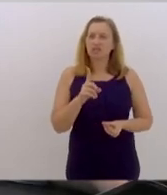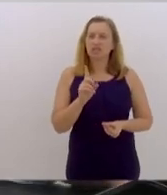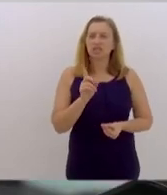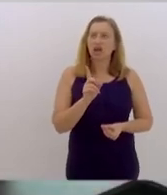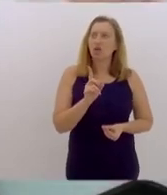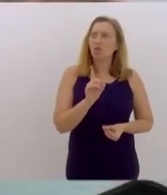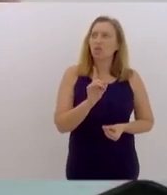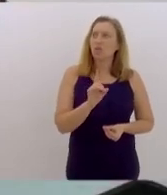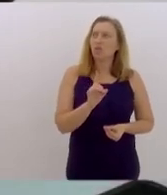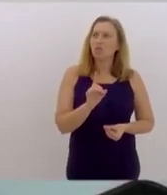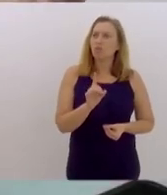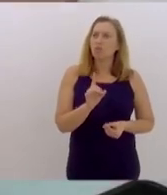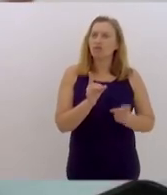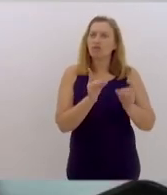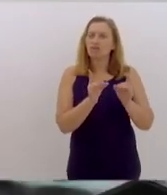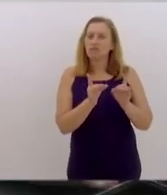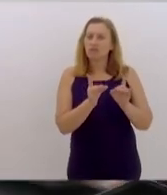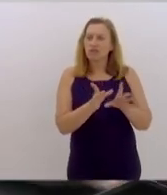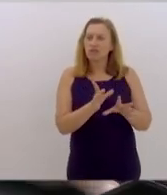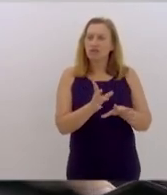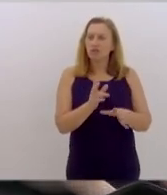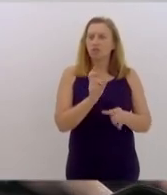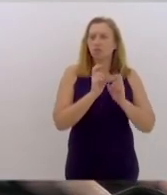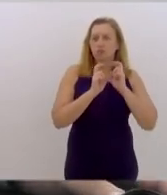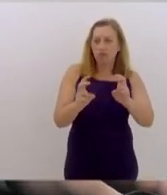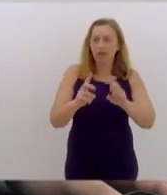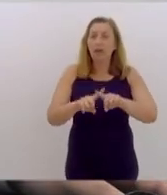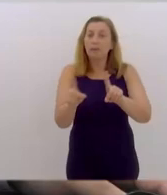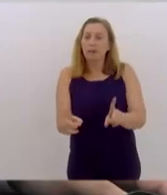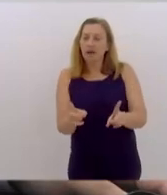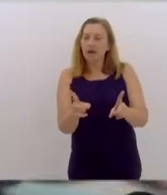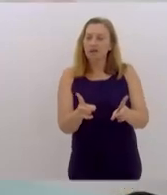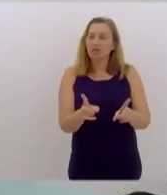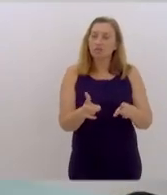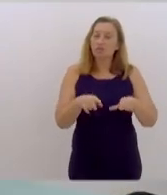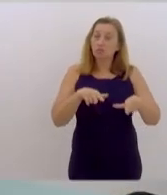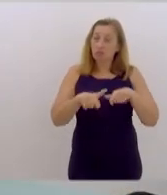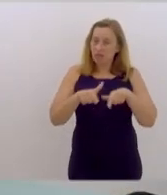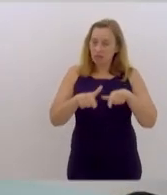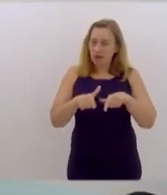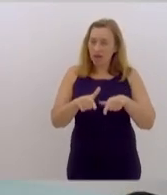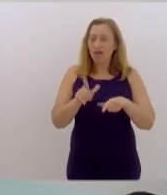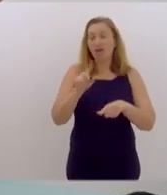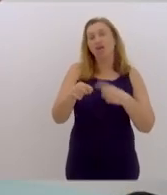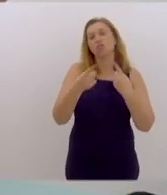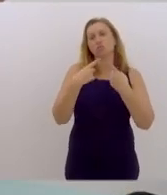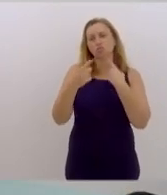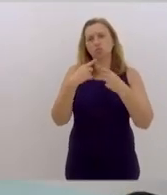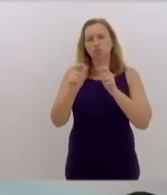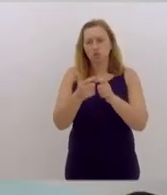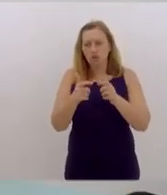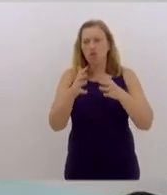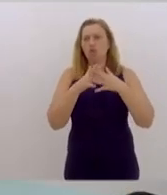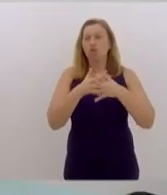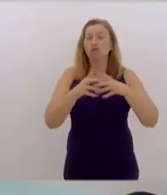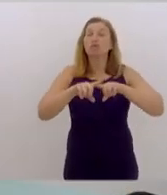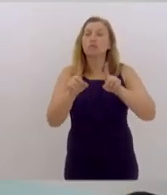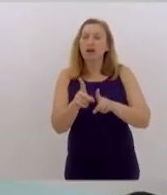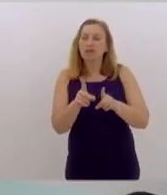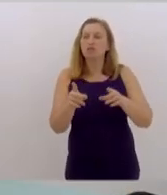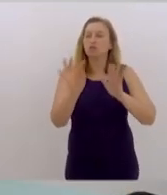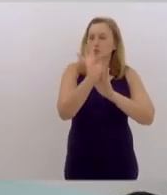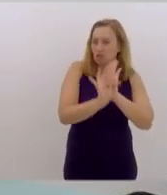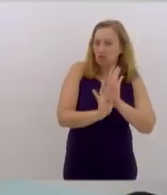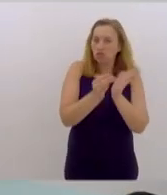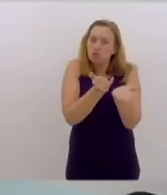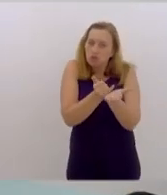privatizou e o trem né mas você privatizou a operação do serviço então se é um debate mais complexo mas qualquer maneira no